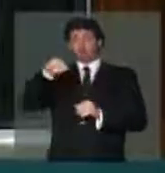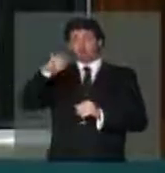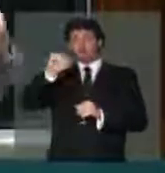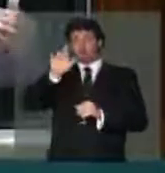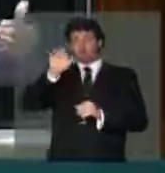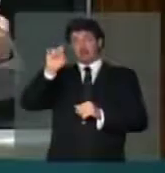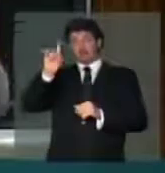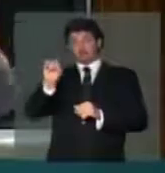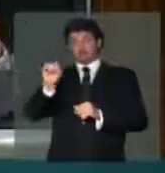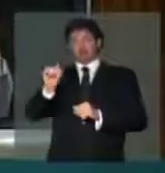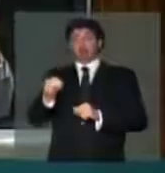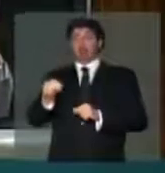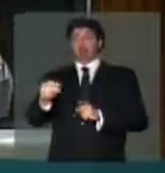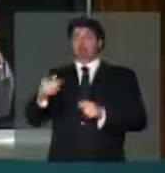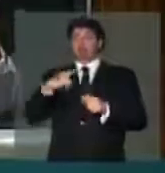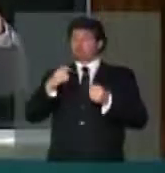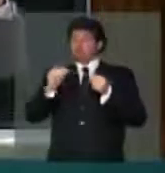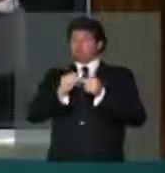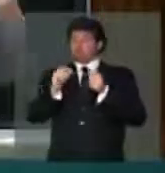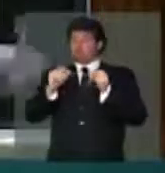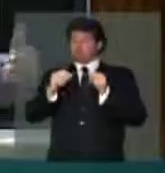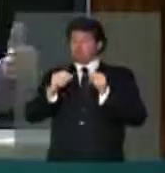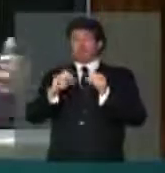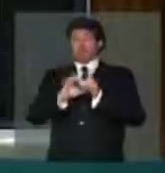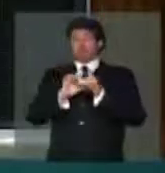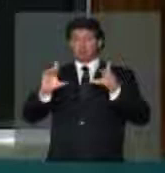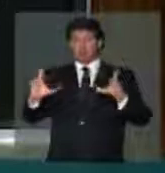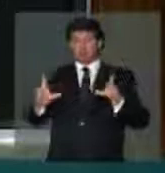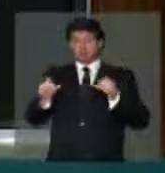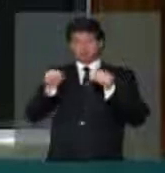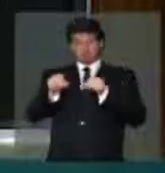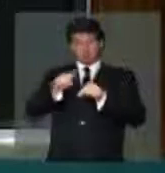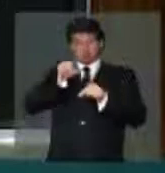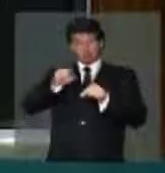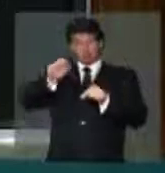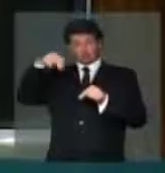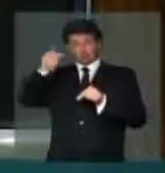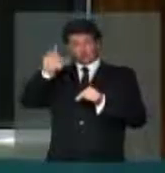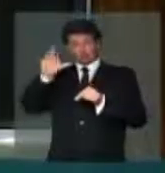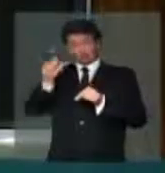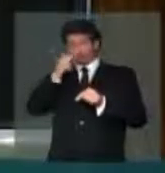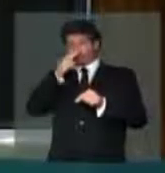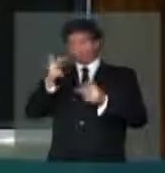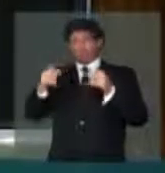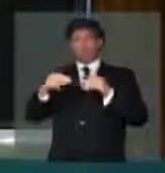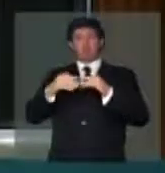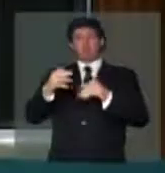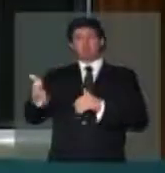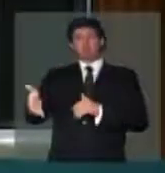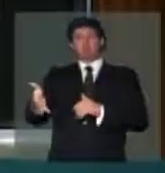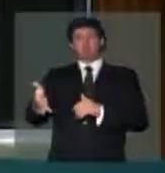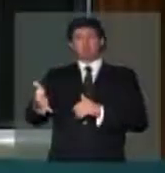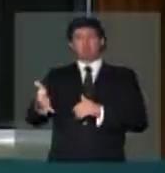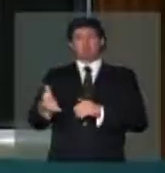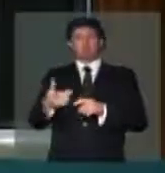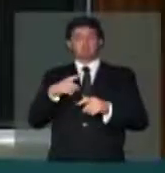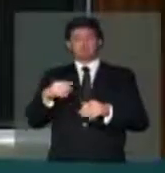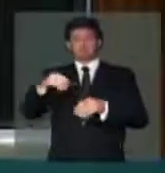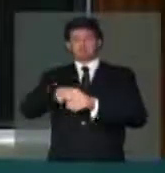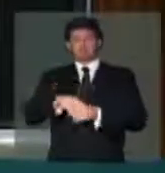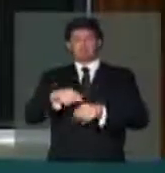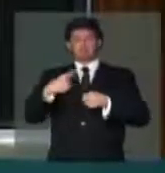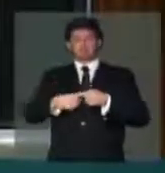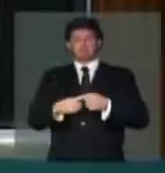está tentando ver de uma maneira democrática para fazer essa Zona Franca, para não ficar como a de Manaus, uma Zona Franca numa